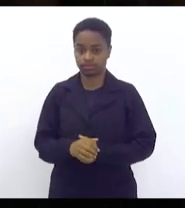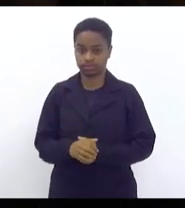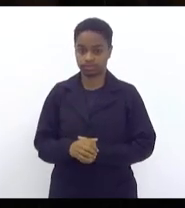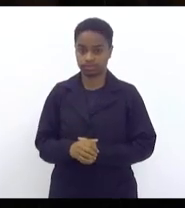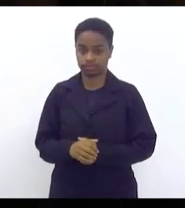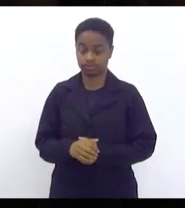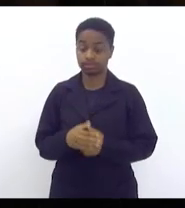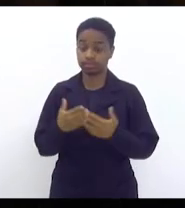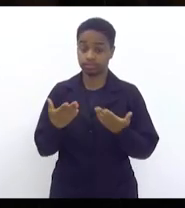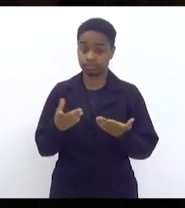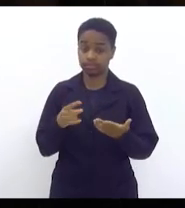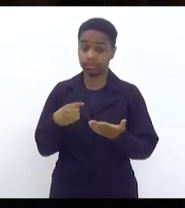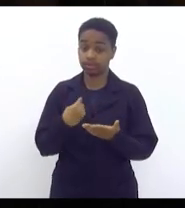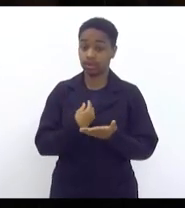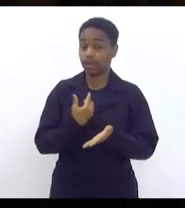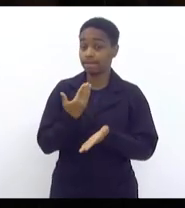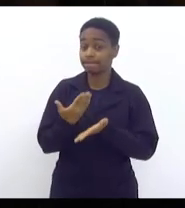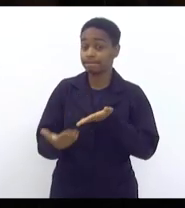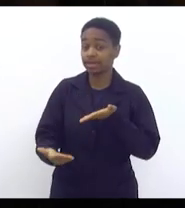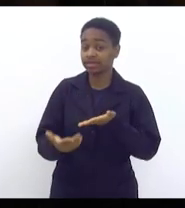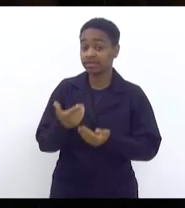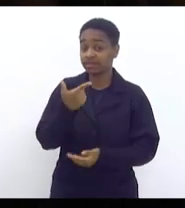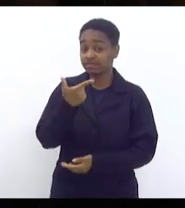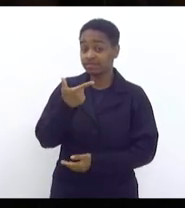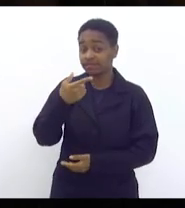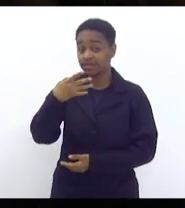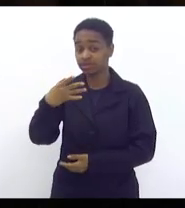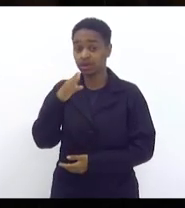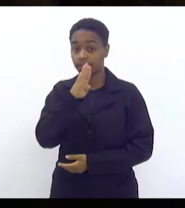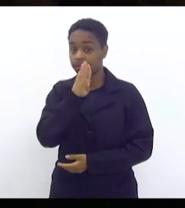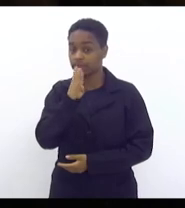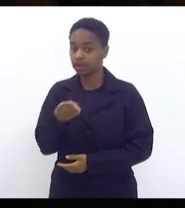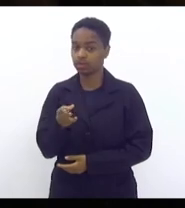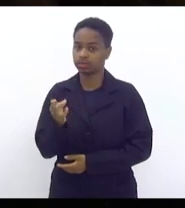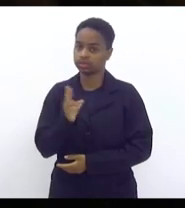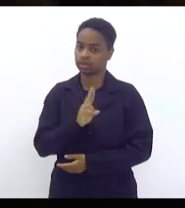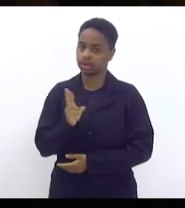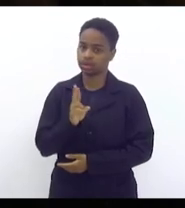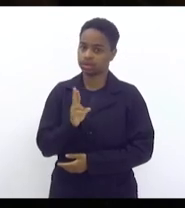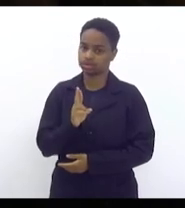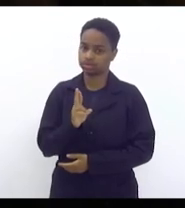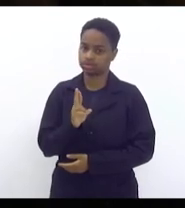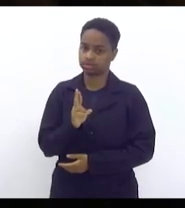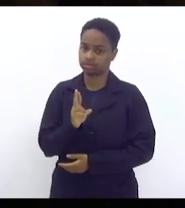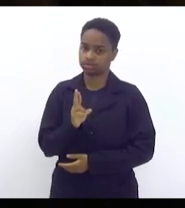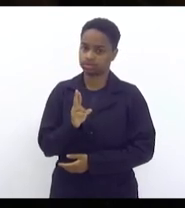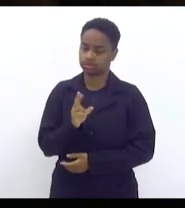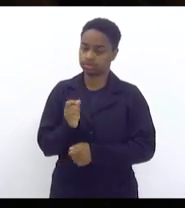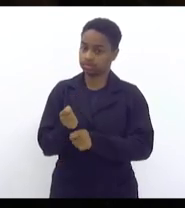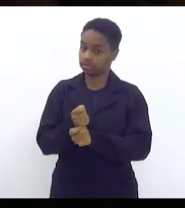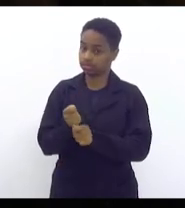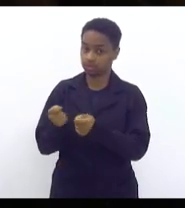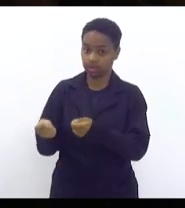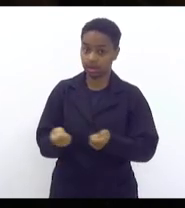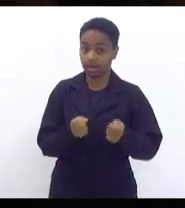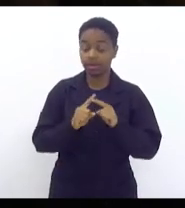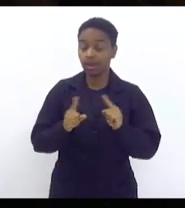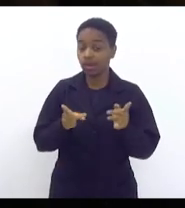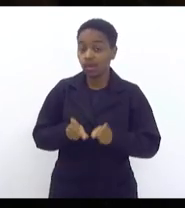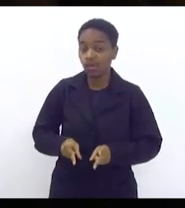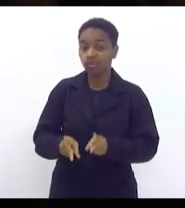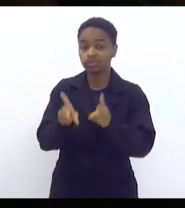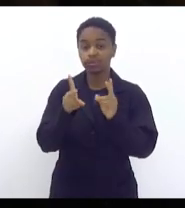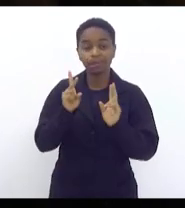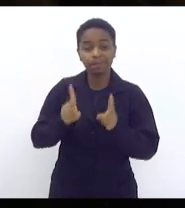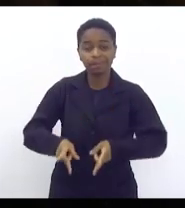por incentivo fiscal 24 bilhões de reais por ano. Mas continua essa mesma